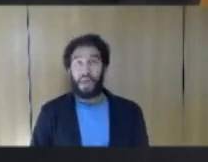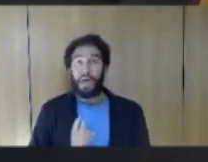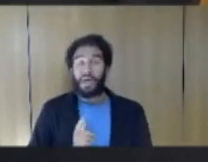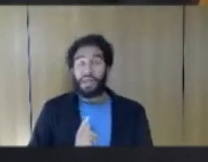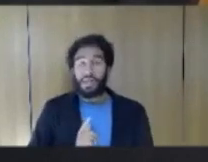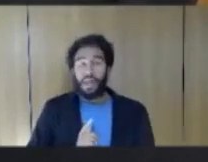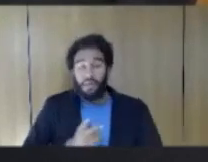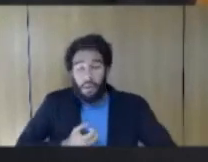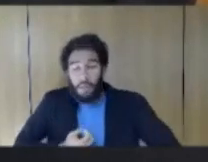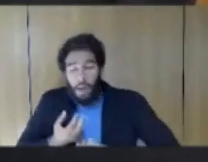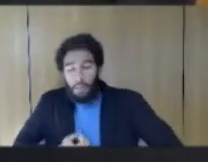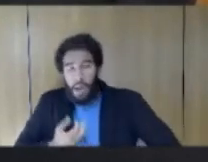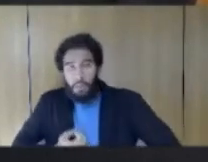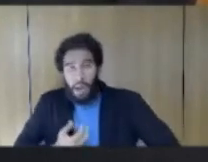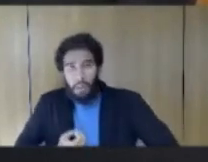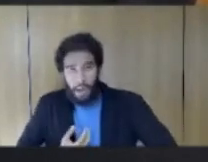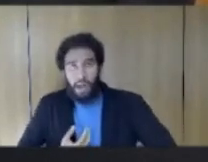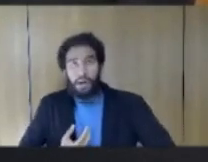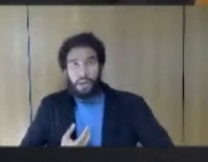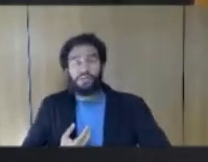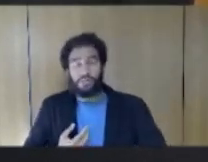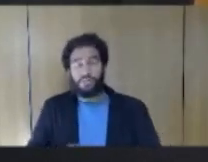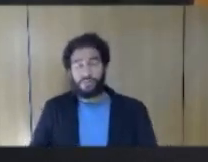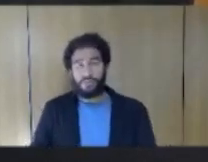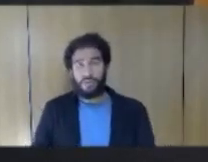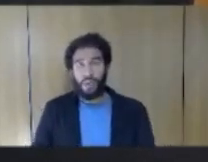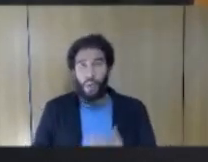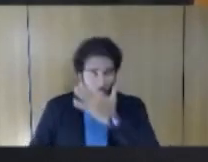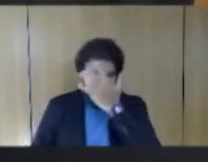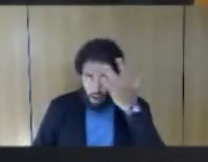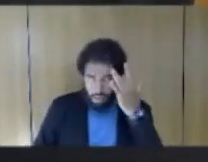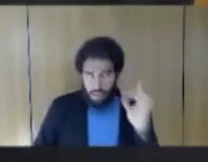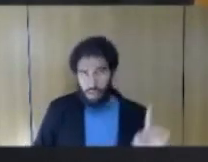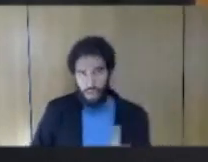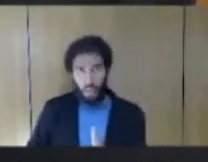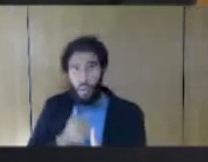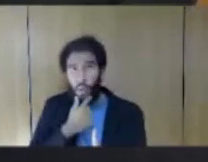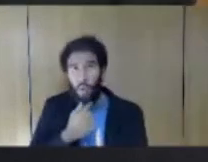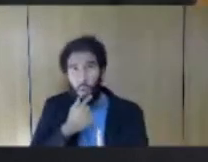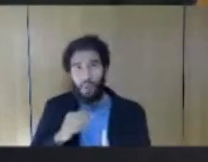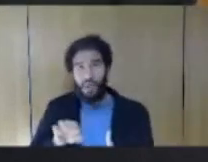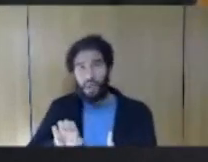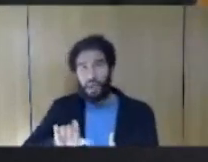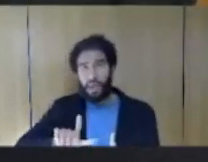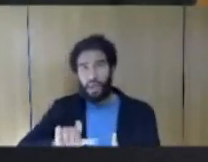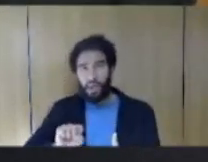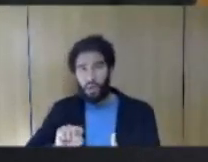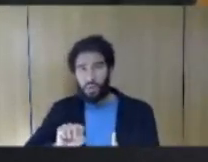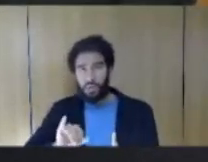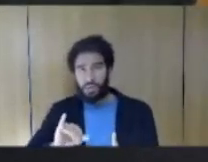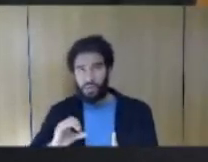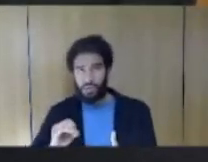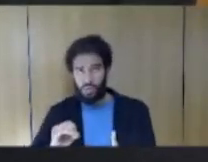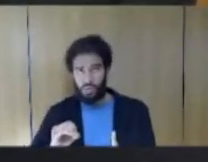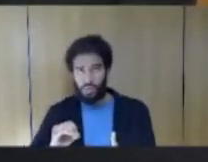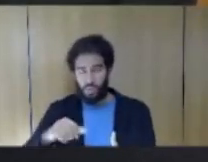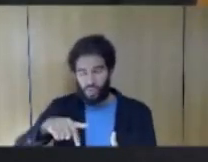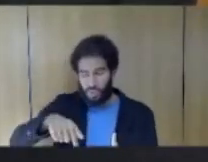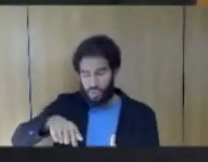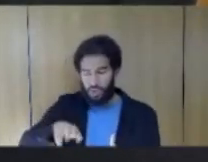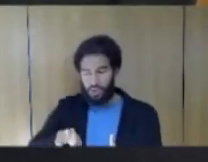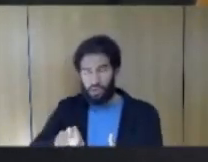uma colaboração premiada do Senhor Élcio Élcio Queiroz